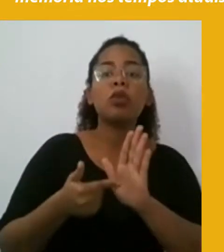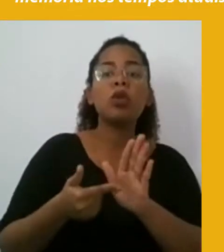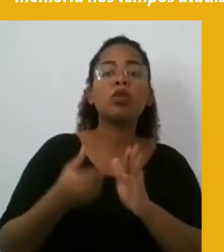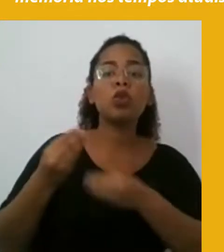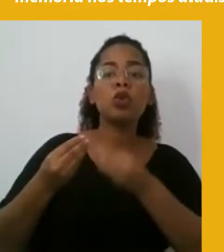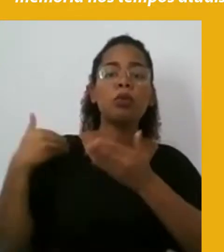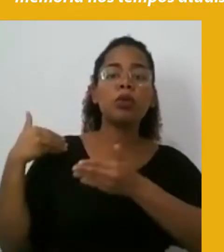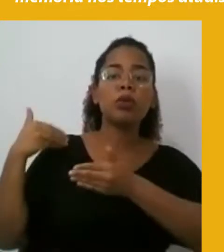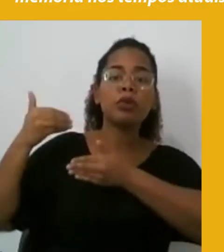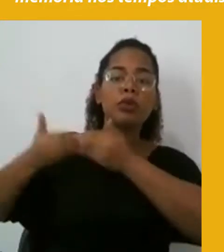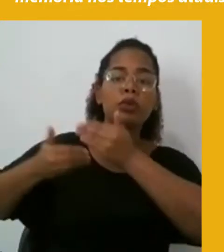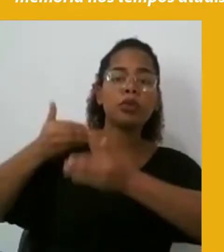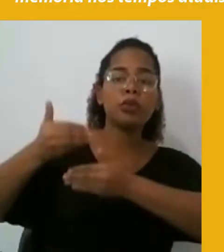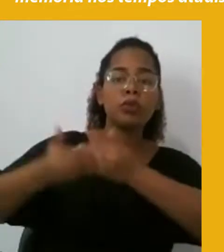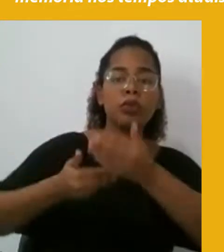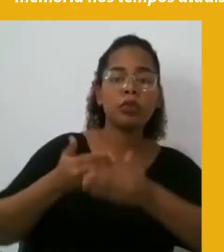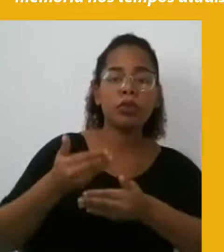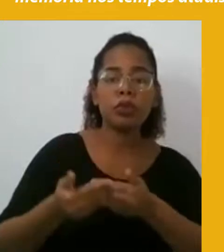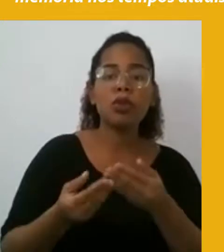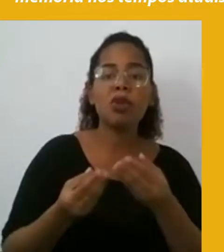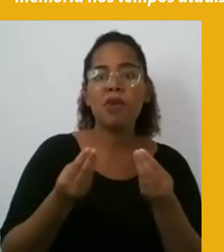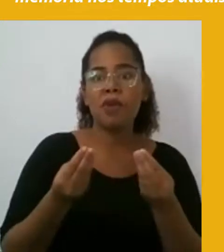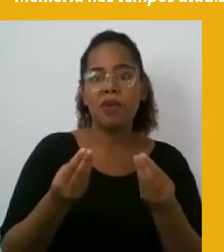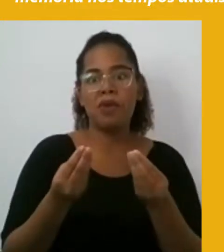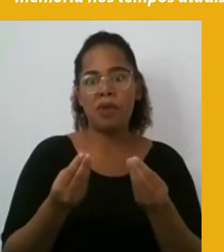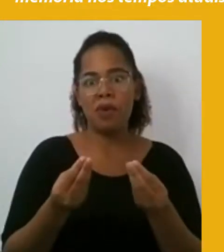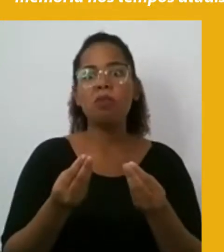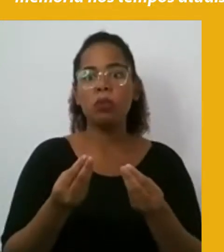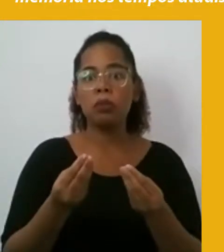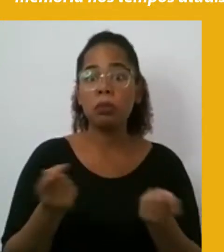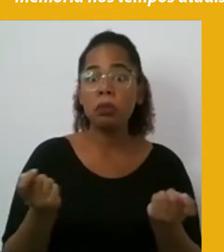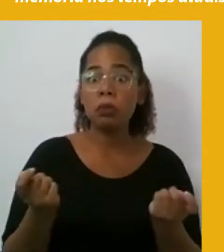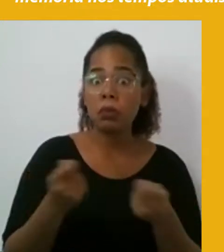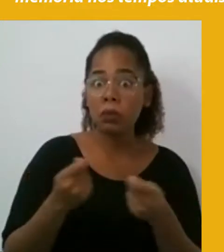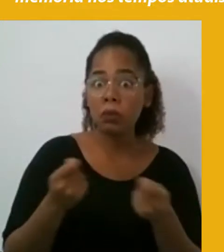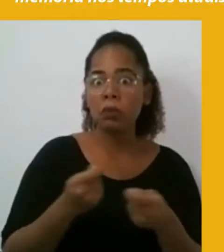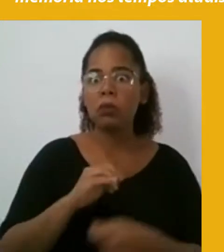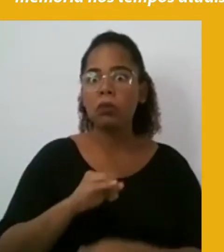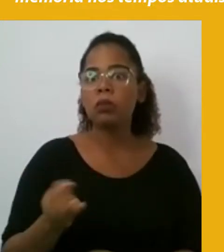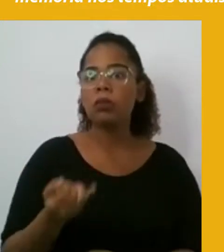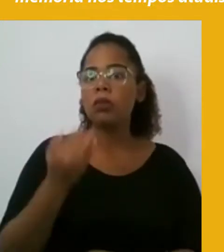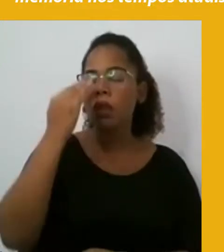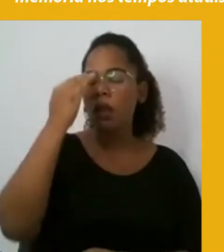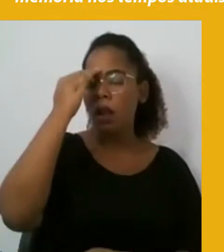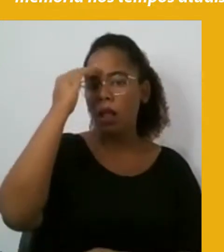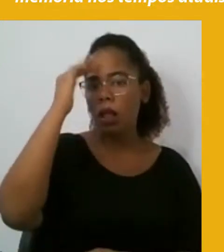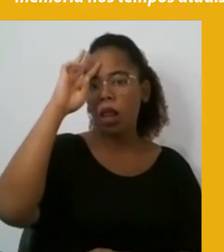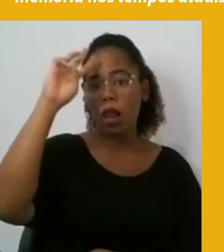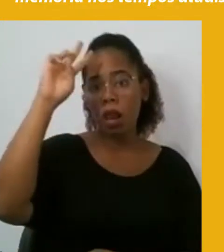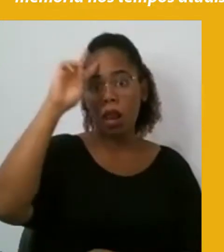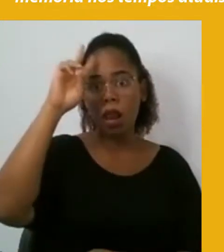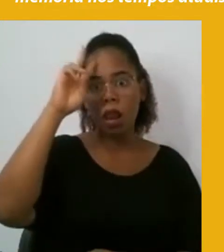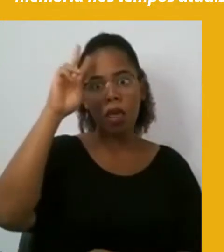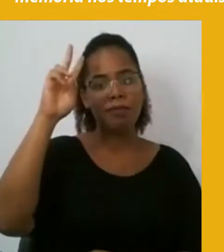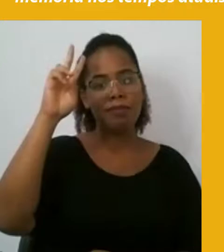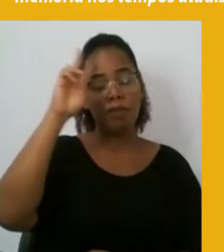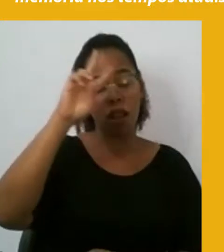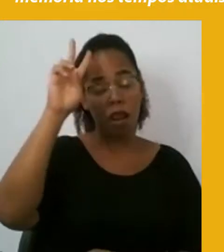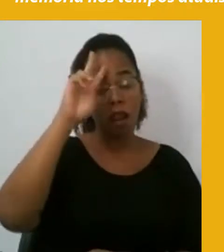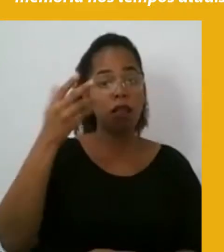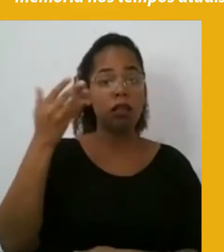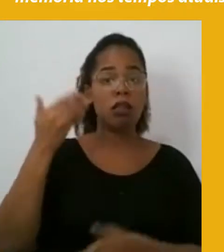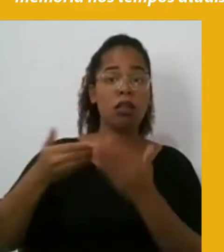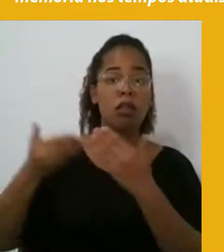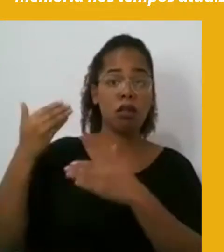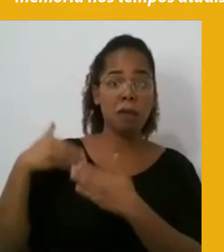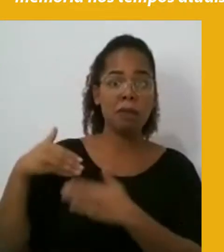ela é processada exatamente naquele momento, ela é uma construção do momento, é um legado daquele momento. Então, eu estou dizendo isso no